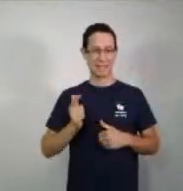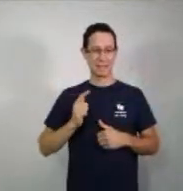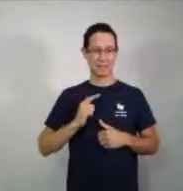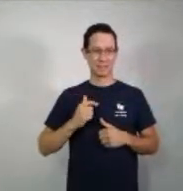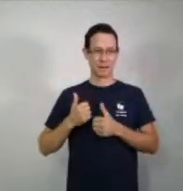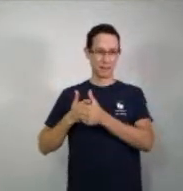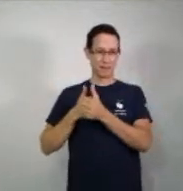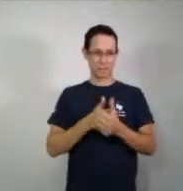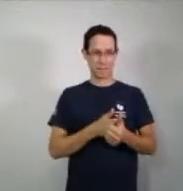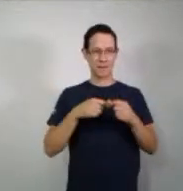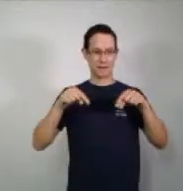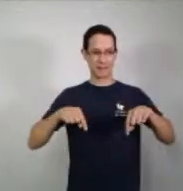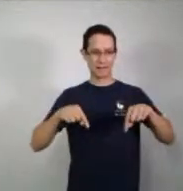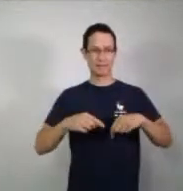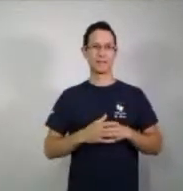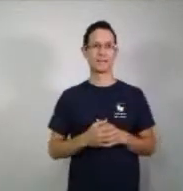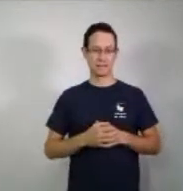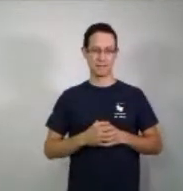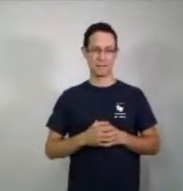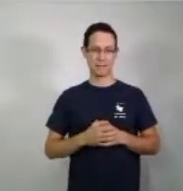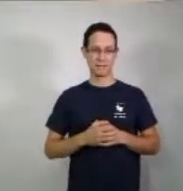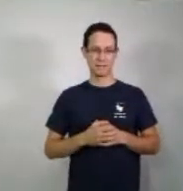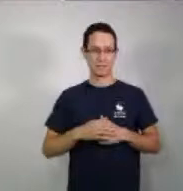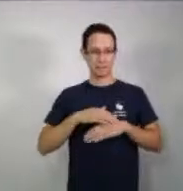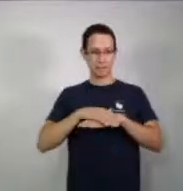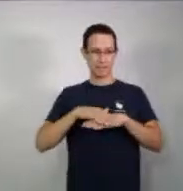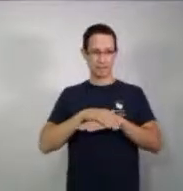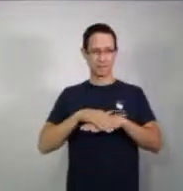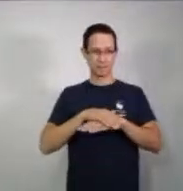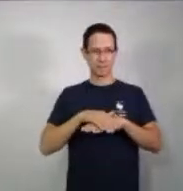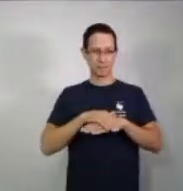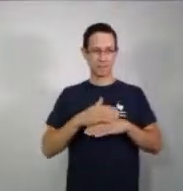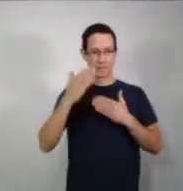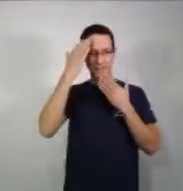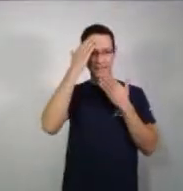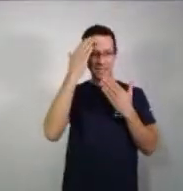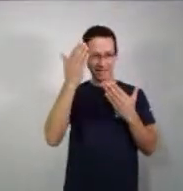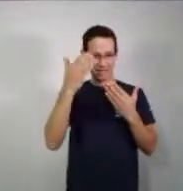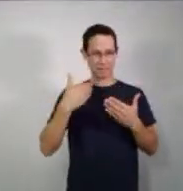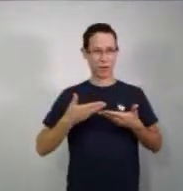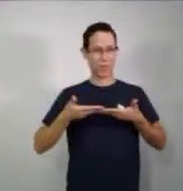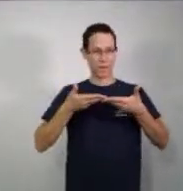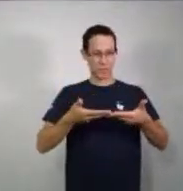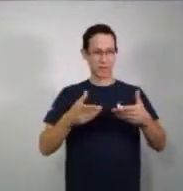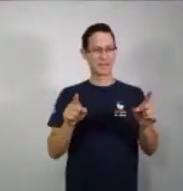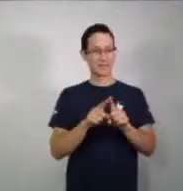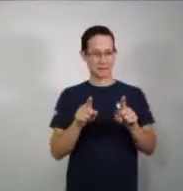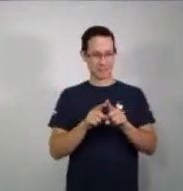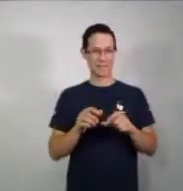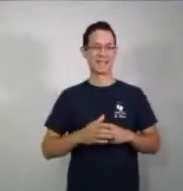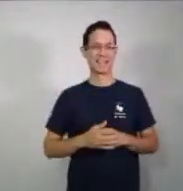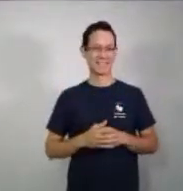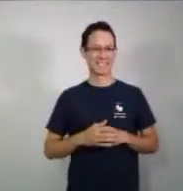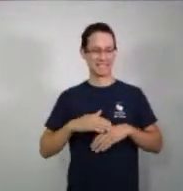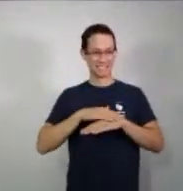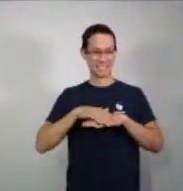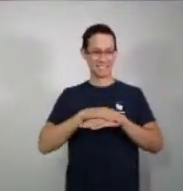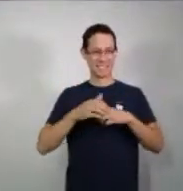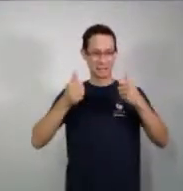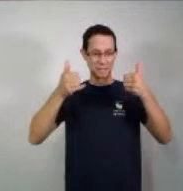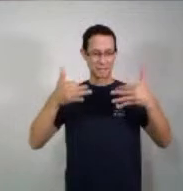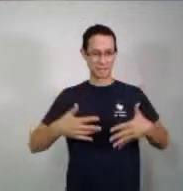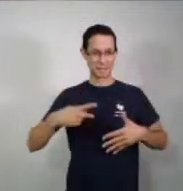a gente aqui na conversa da Mário. Eu queria agradecer o convite também, porque falar, né, sobre o Paulo Rony,